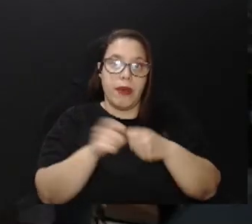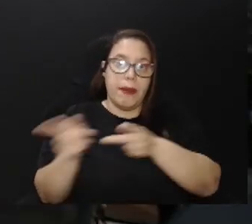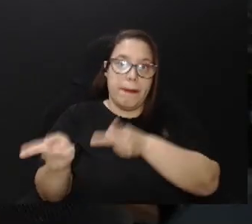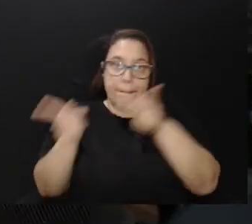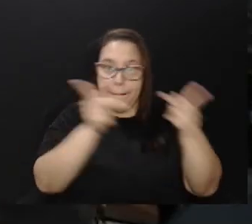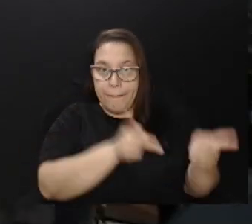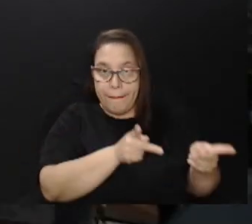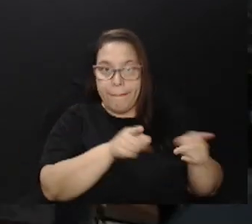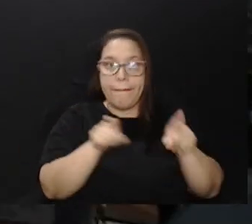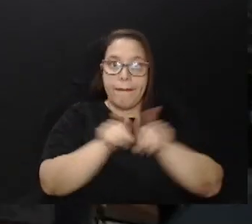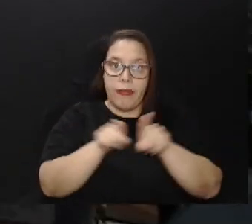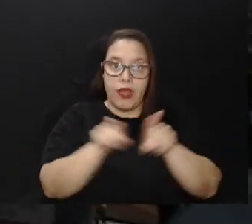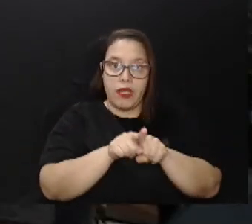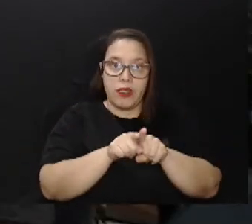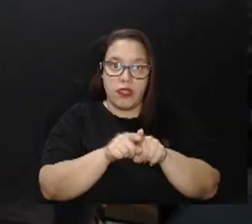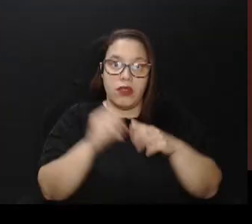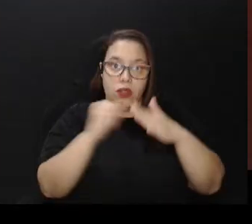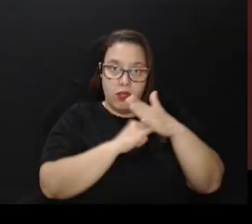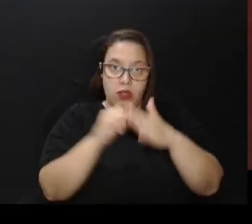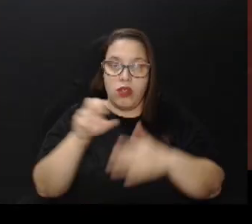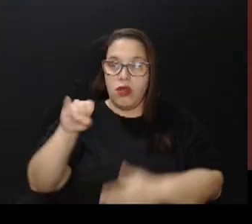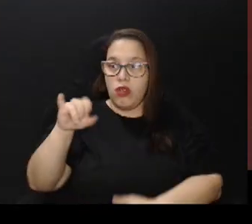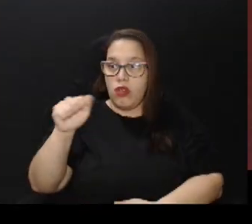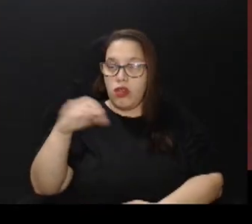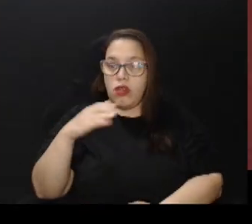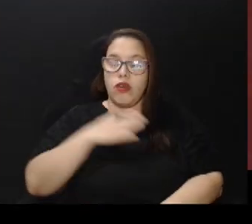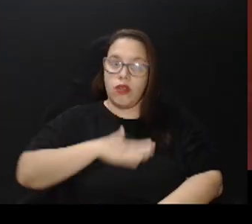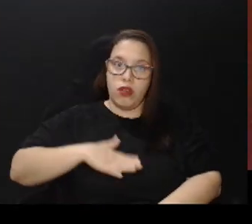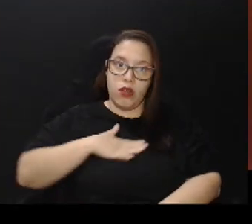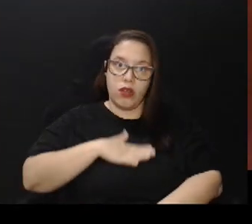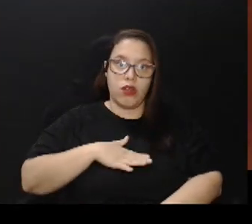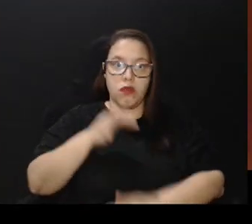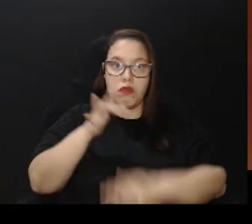Instituto Agronômico. Eles gostavam muito de botânica, né?